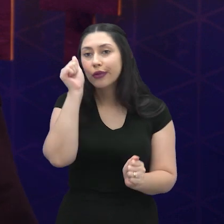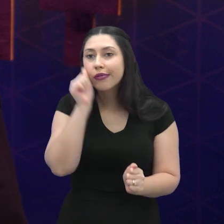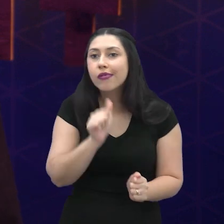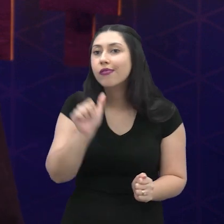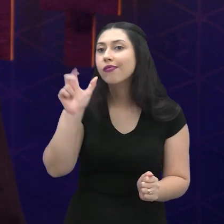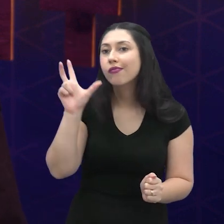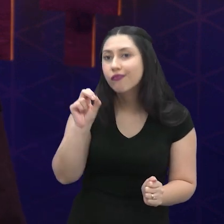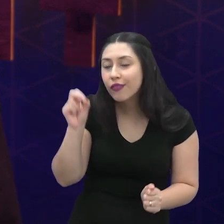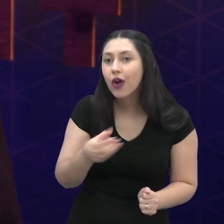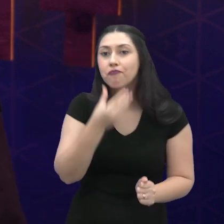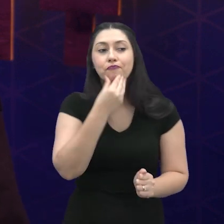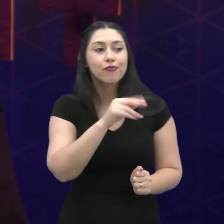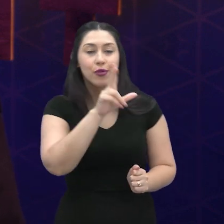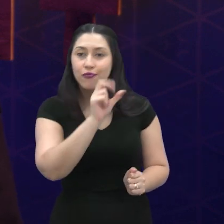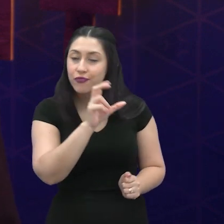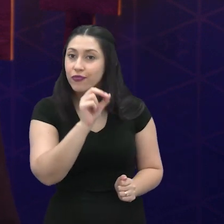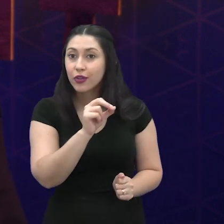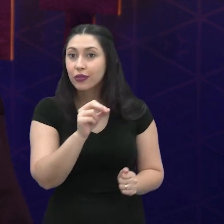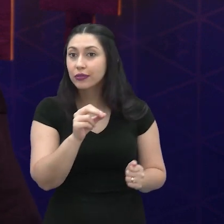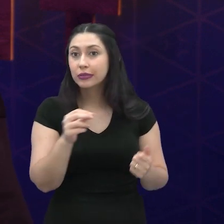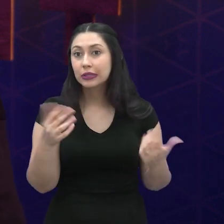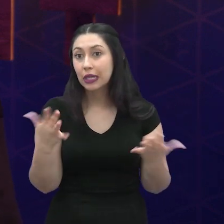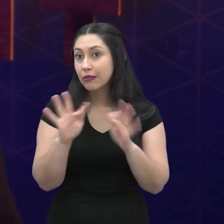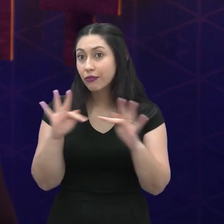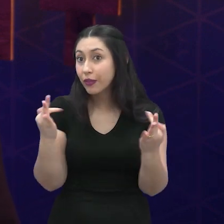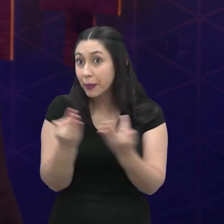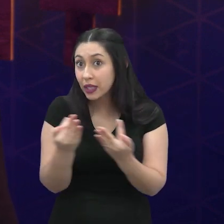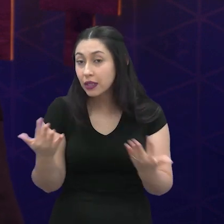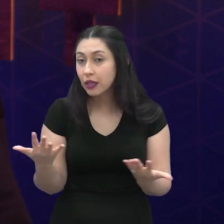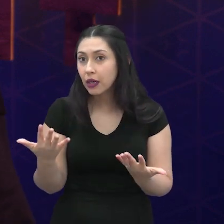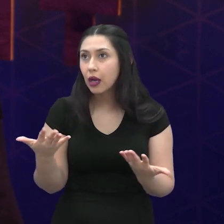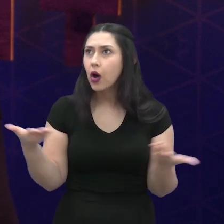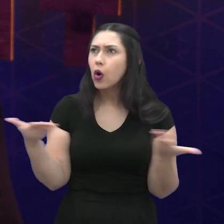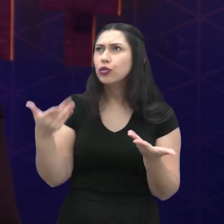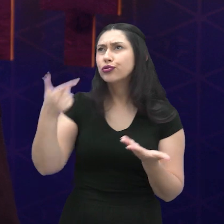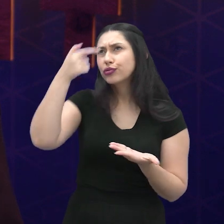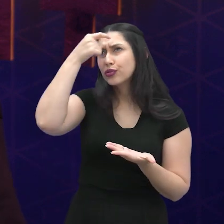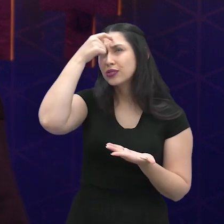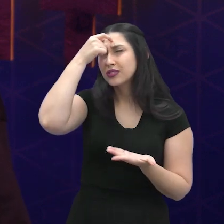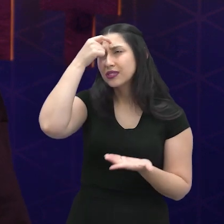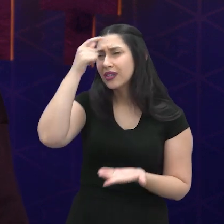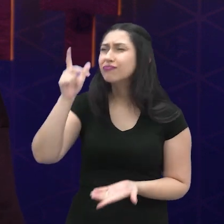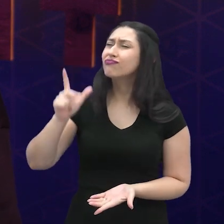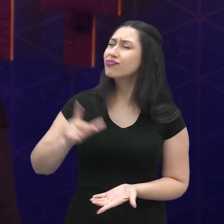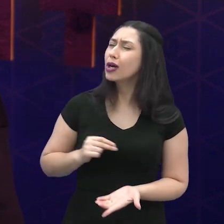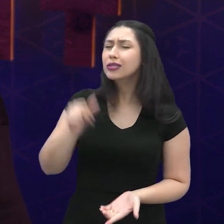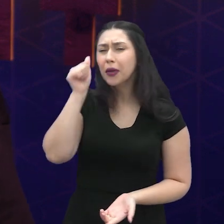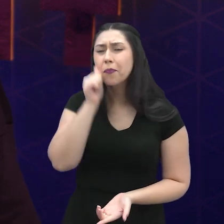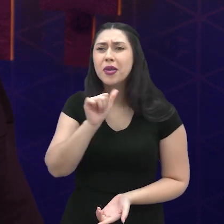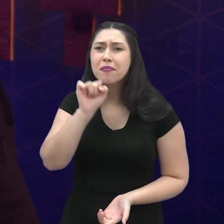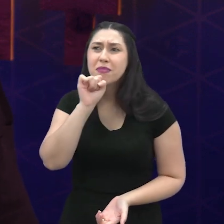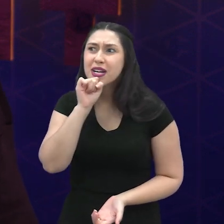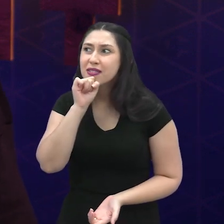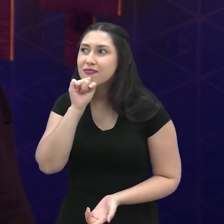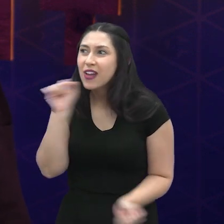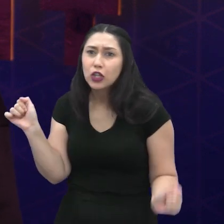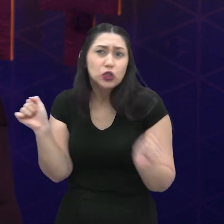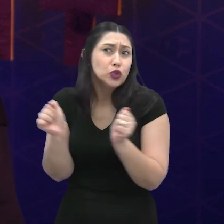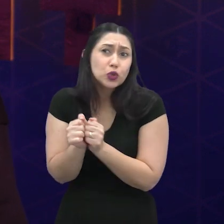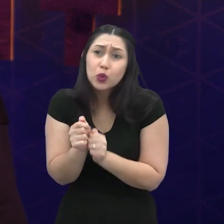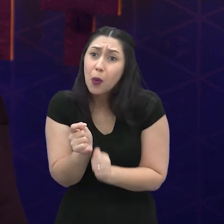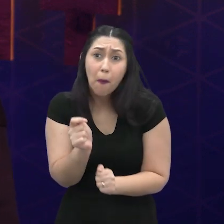avó. Então, de fato é isso. Hoje a gente tem essa consciência. Eu fico pensando, poxa, minha mãe não conseguiu ver a gente